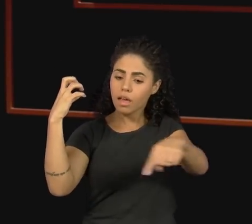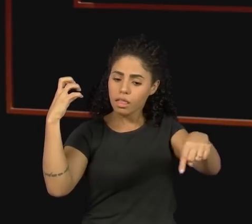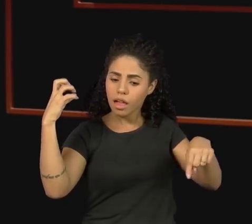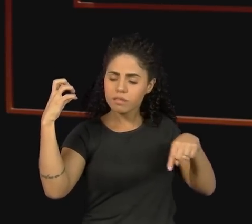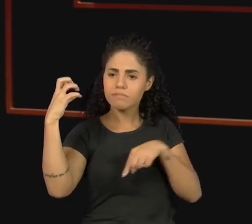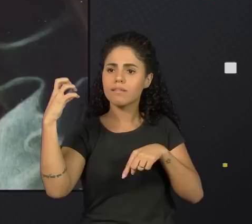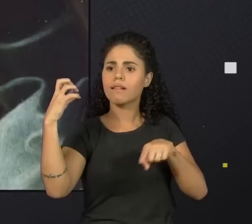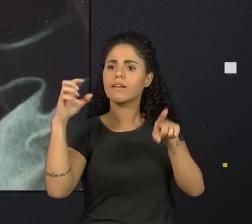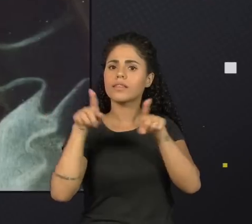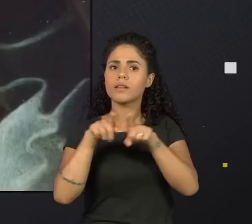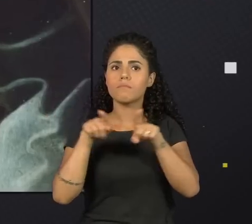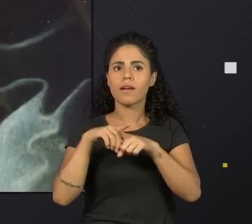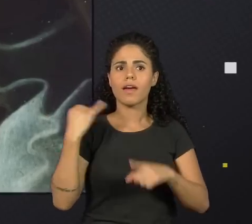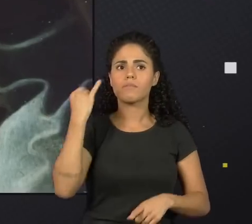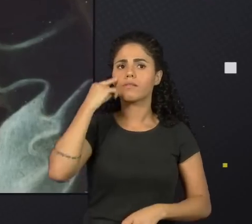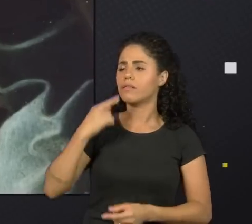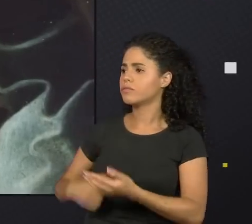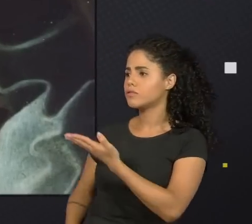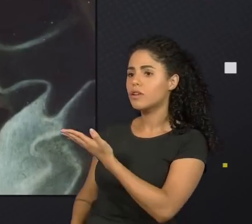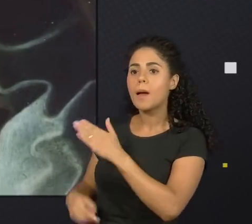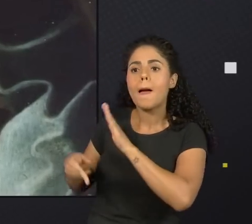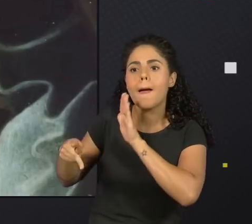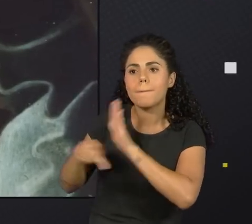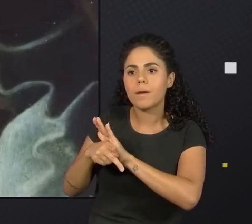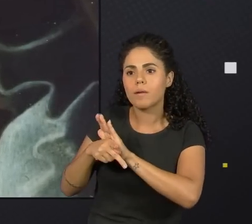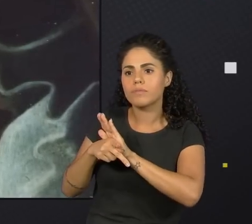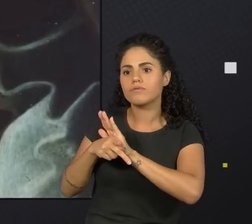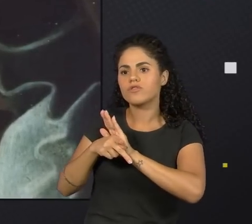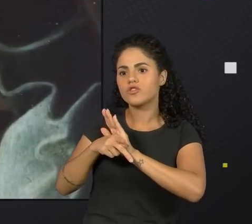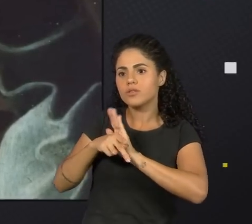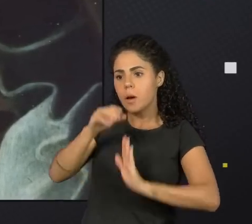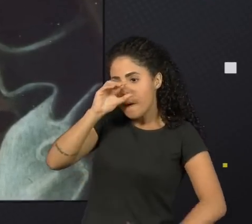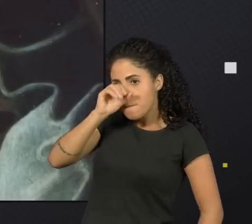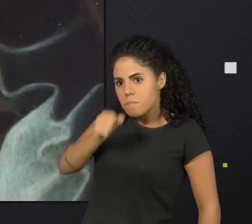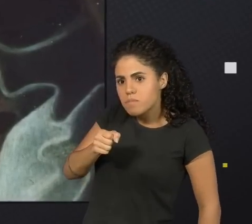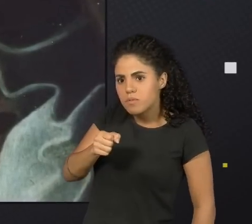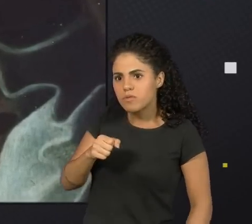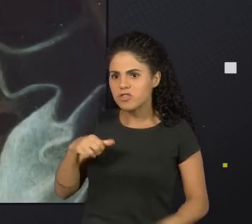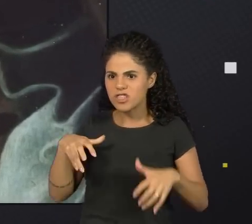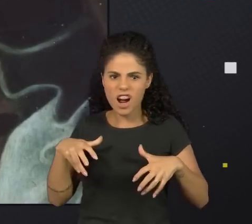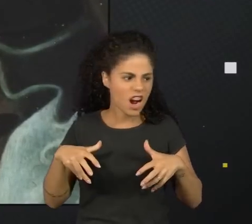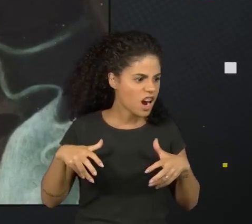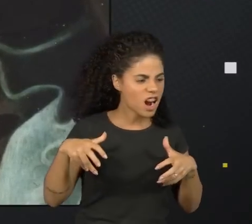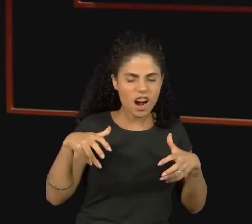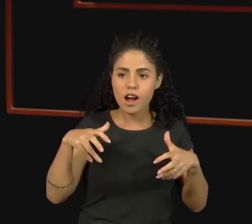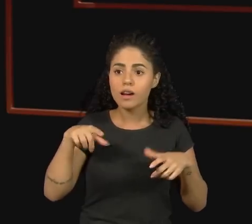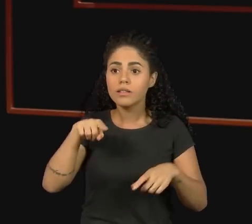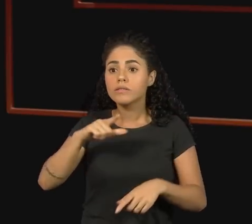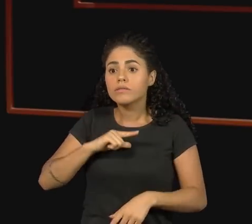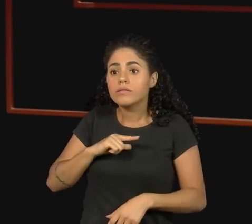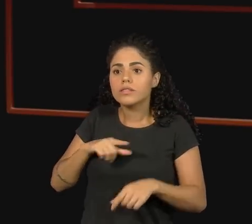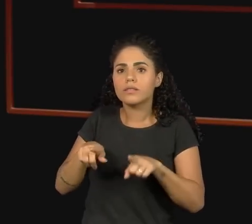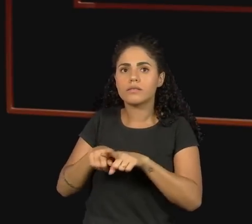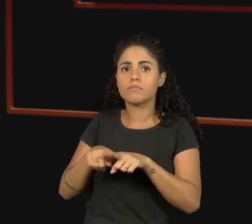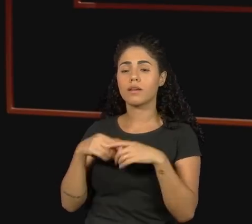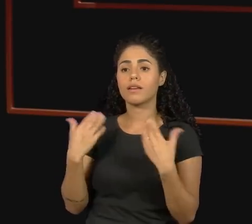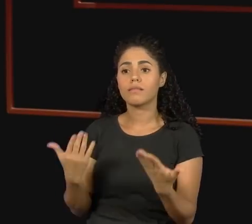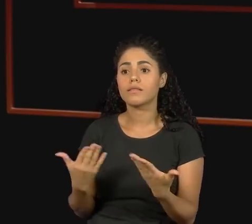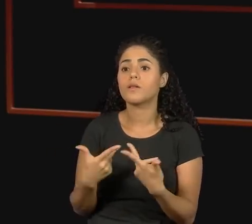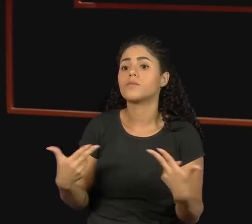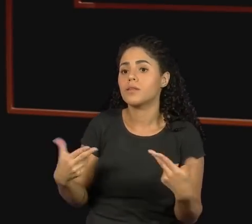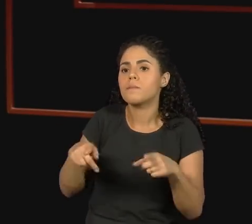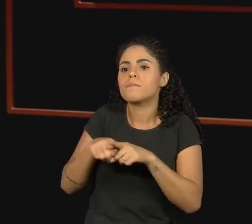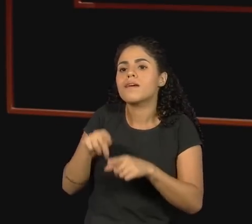Zé Dias, é um covil de bruxas, inspirados no Botticelli, ali numa das obras do Botticelli. A Senhora